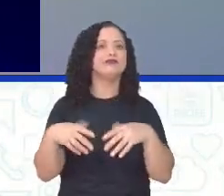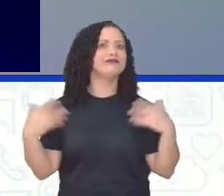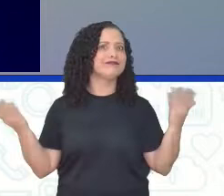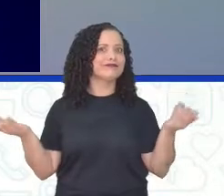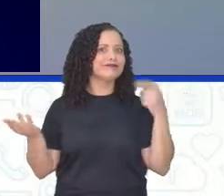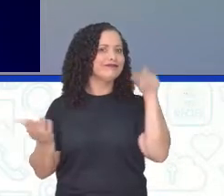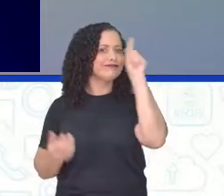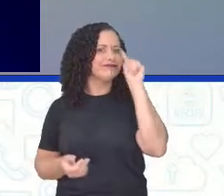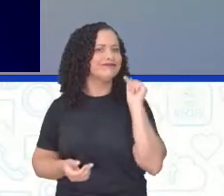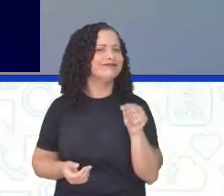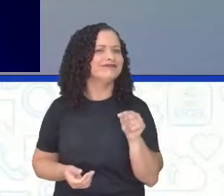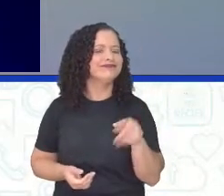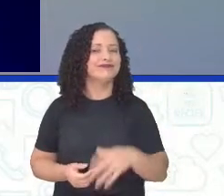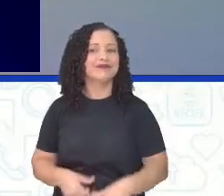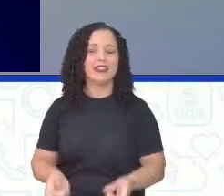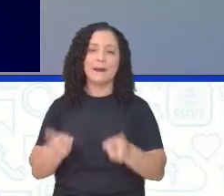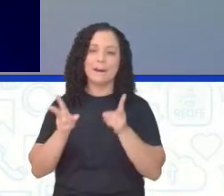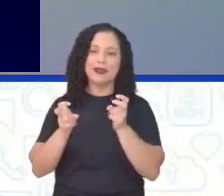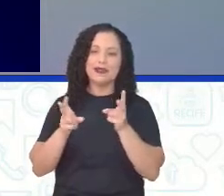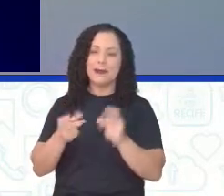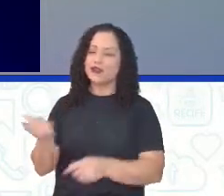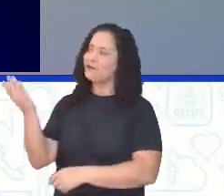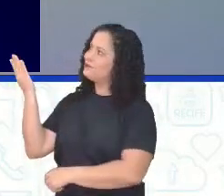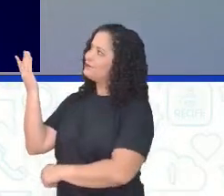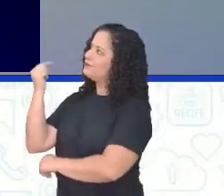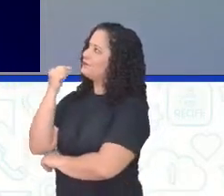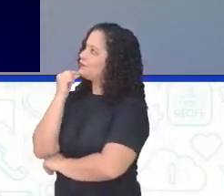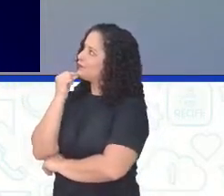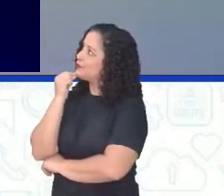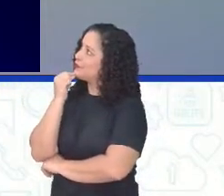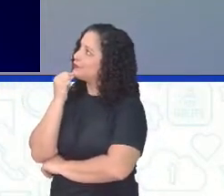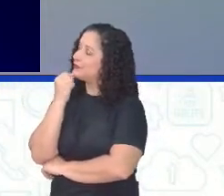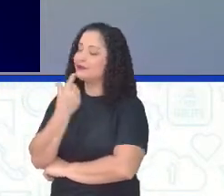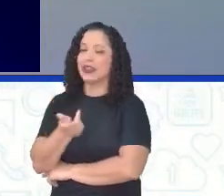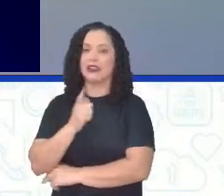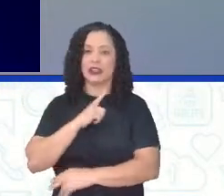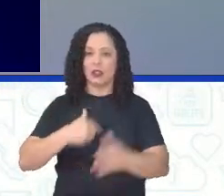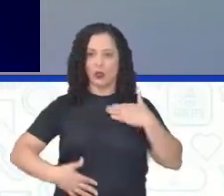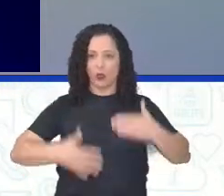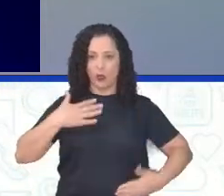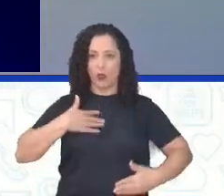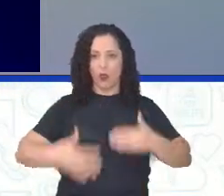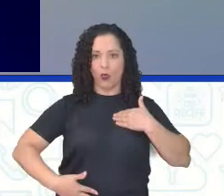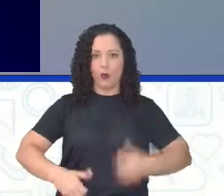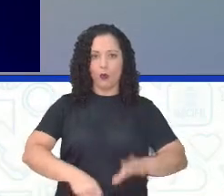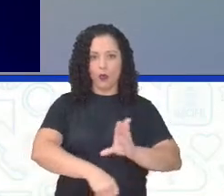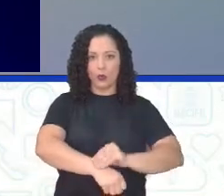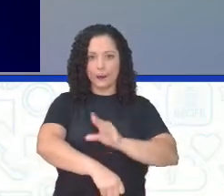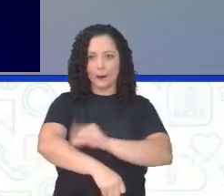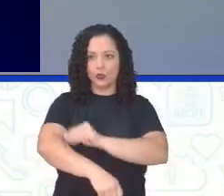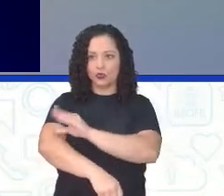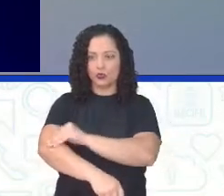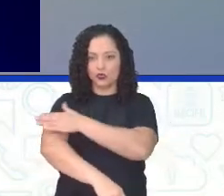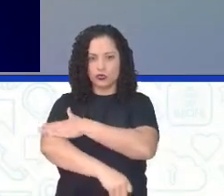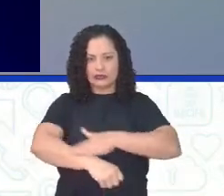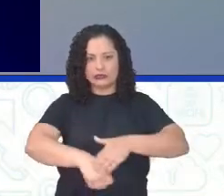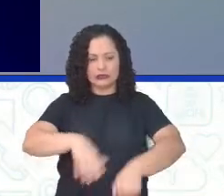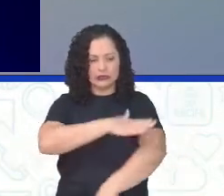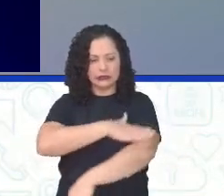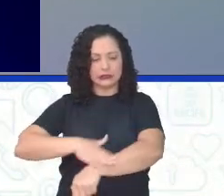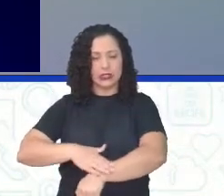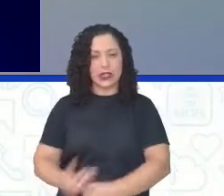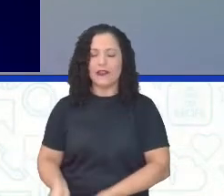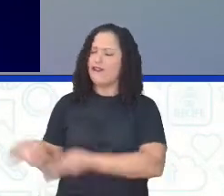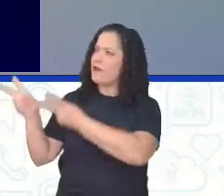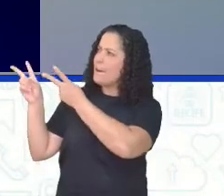a perceber, através dessas imagens que vocês estão vendo, do esqueleto e dos músculos, a gente está vendo aí perfeitos